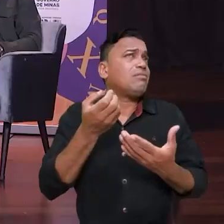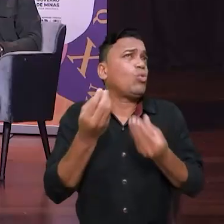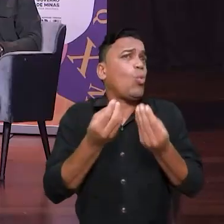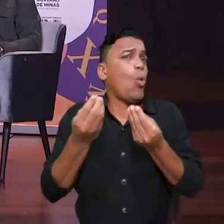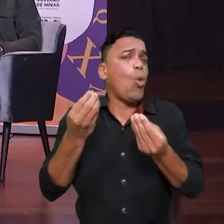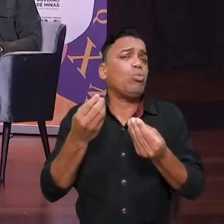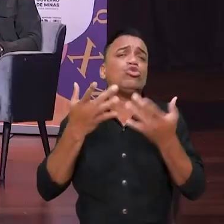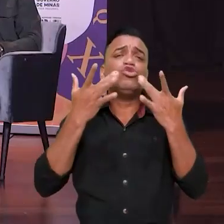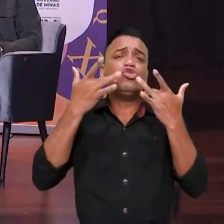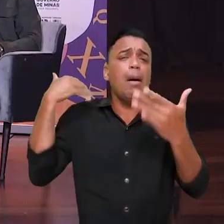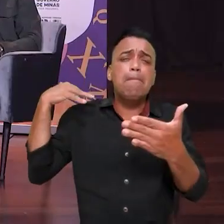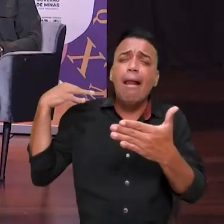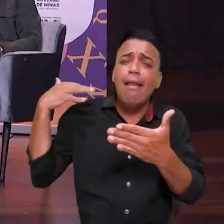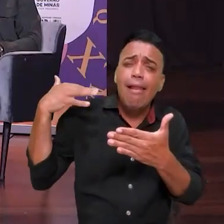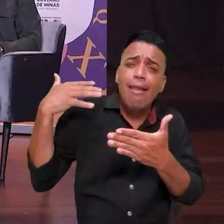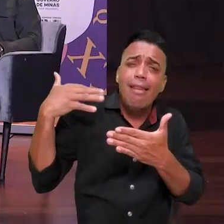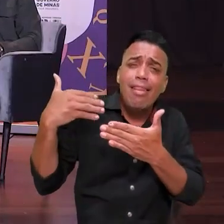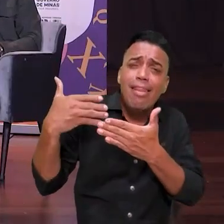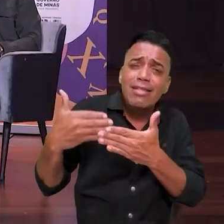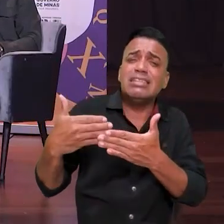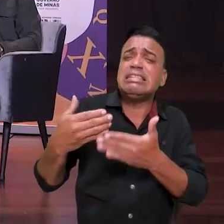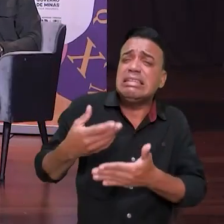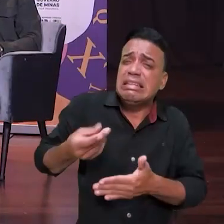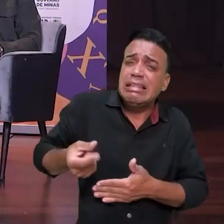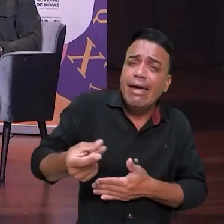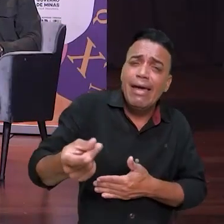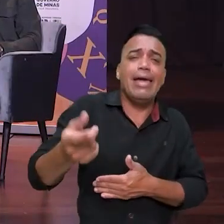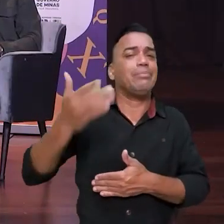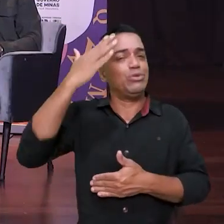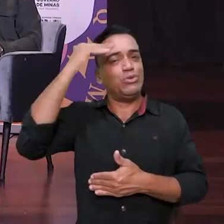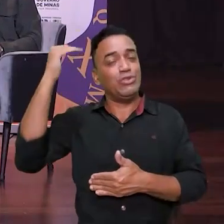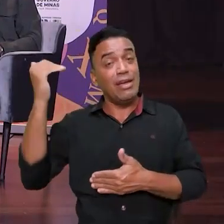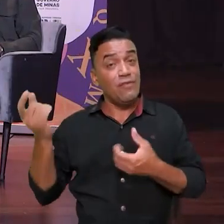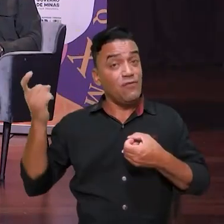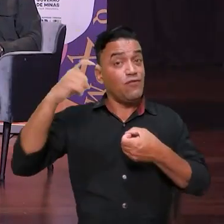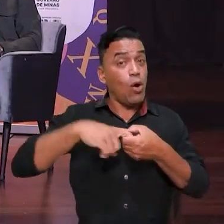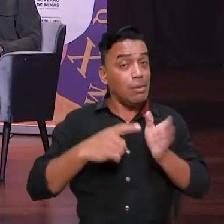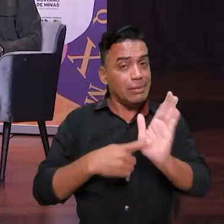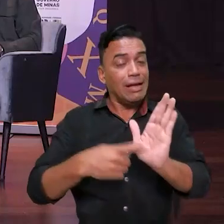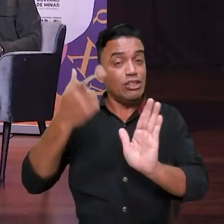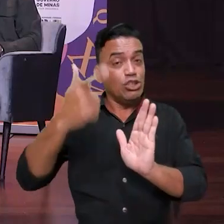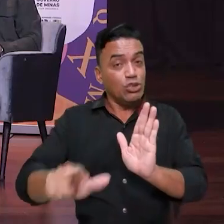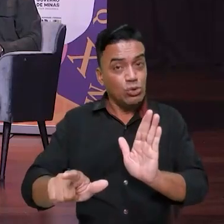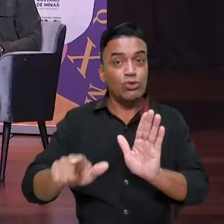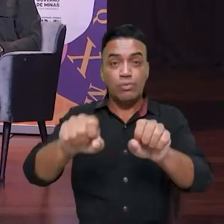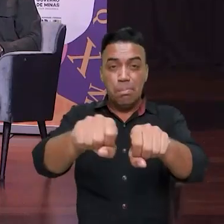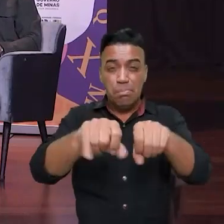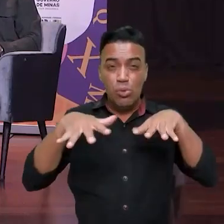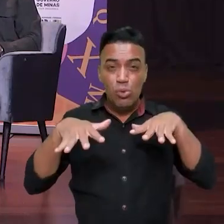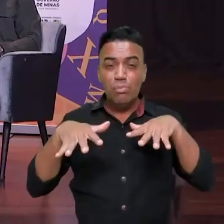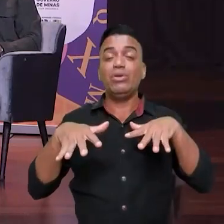espetáculo por tanto tempo, né, sendo sucesso e sempre que volta está atraindo o público, como